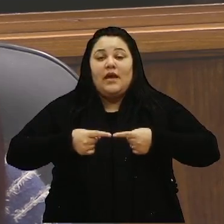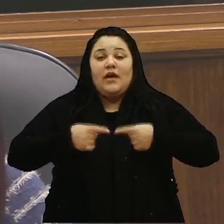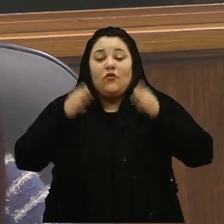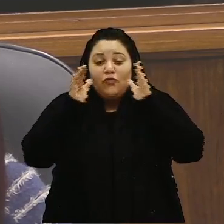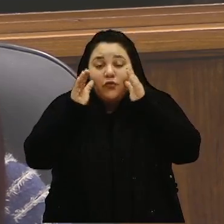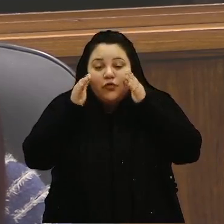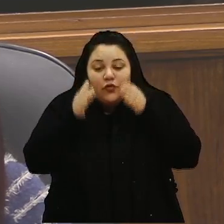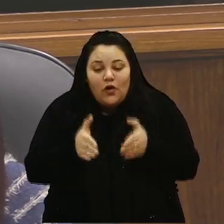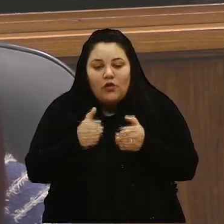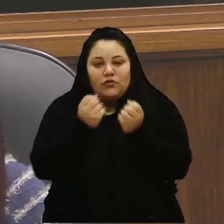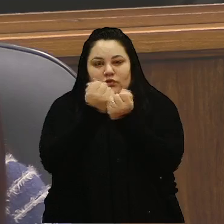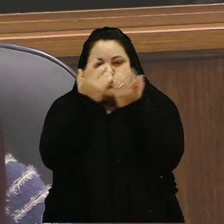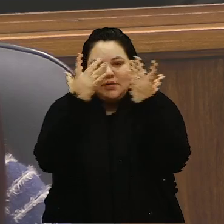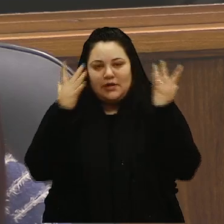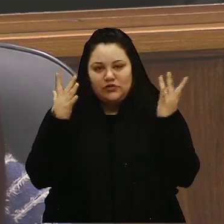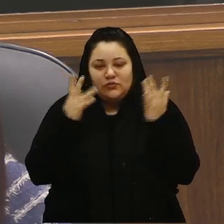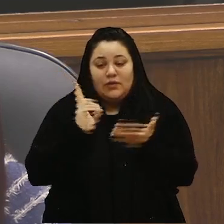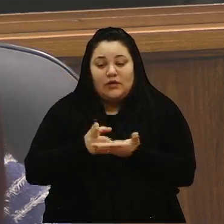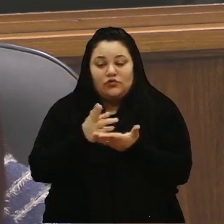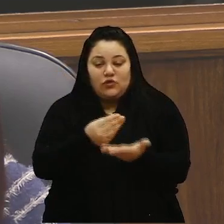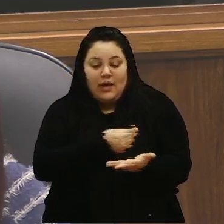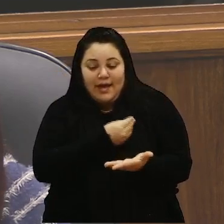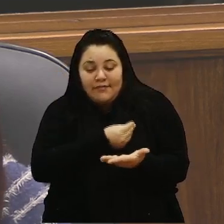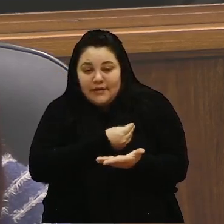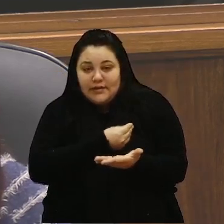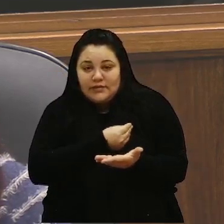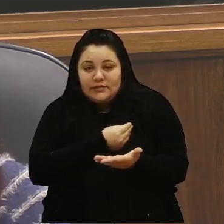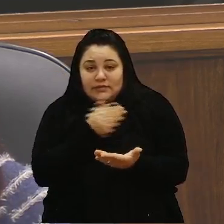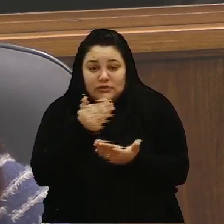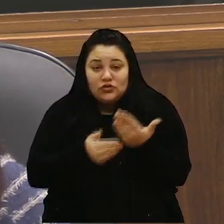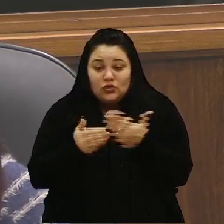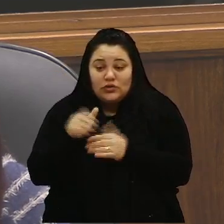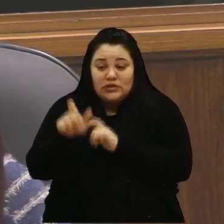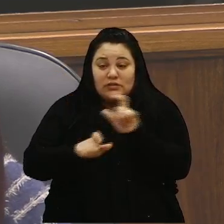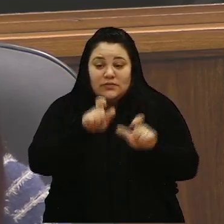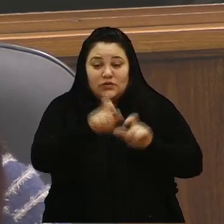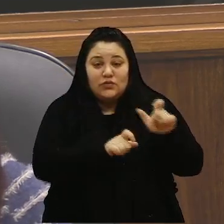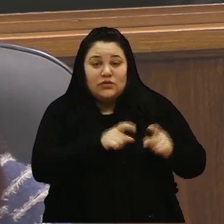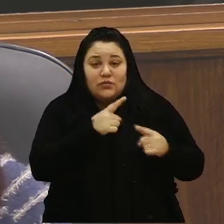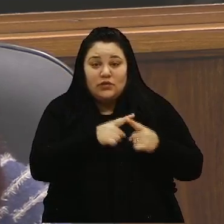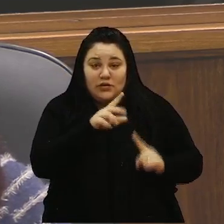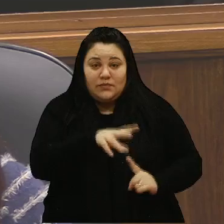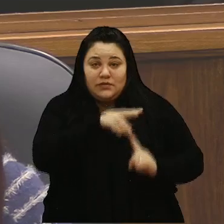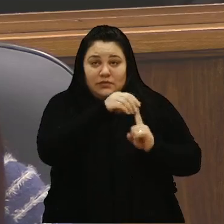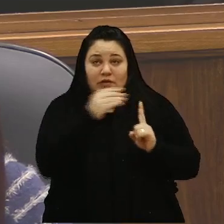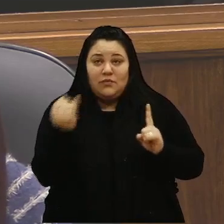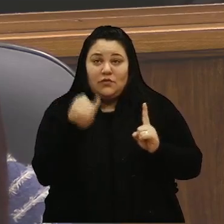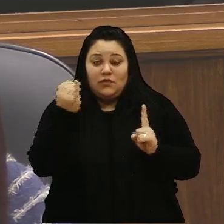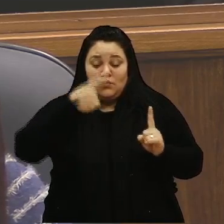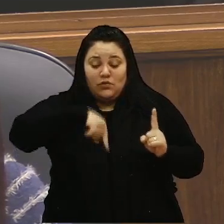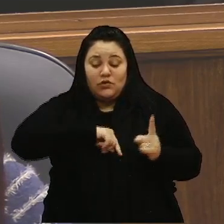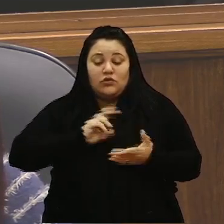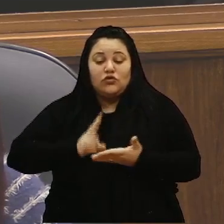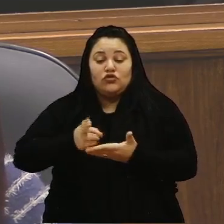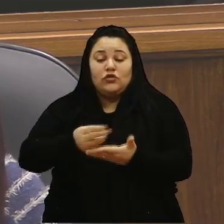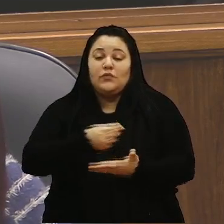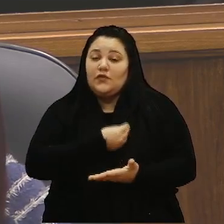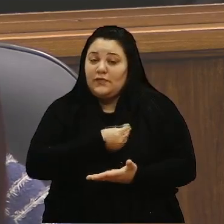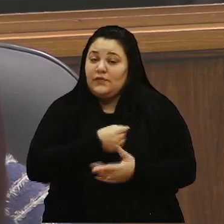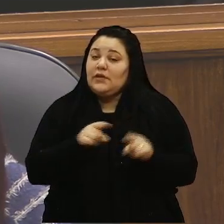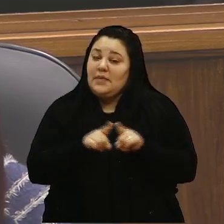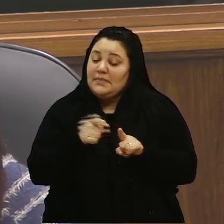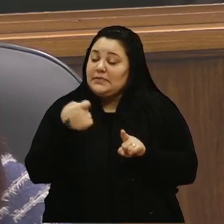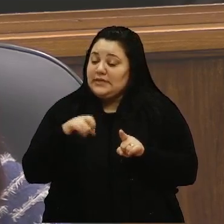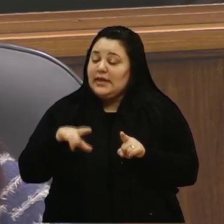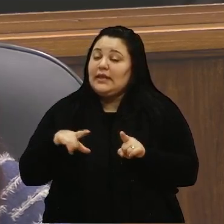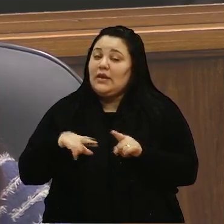para o mantimento das nossas vidas. Como é necessário, como é fundamental para que a gente se mantenha vivo, a gente ter um meio